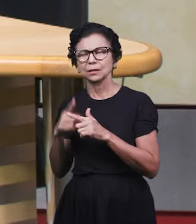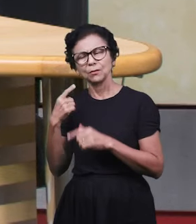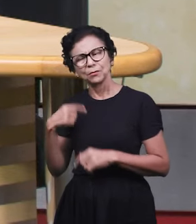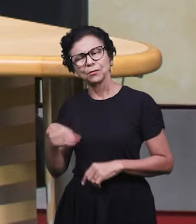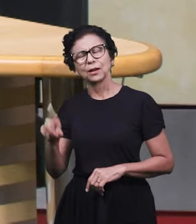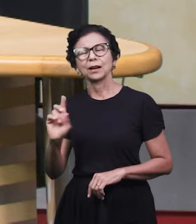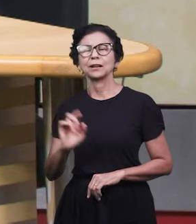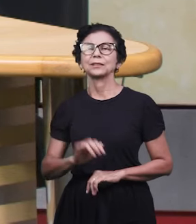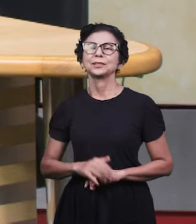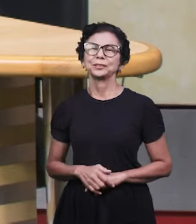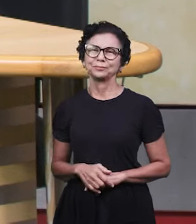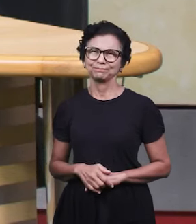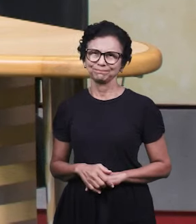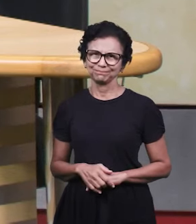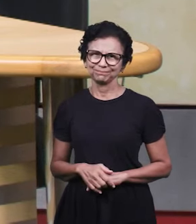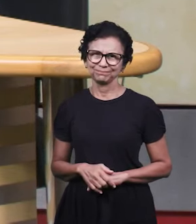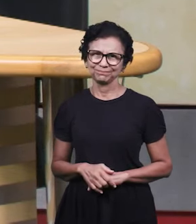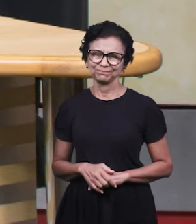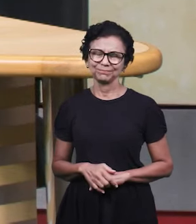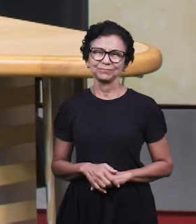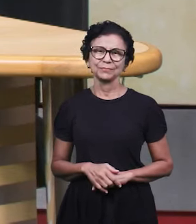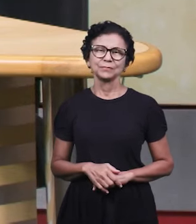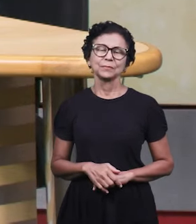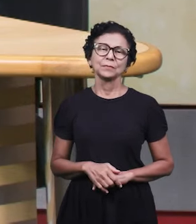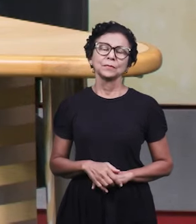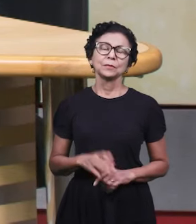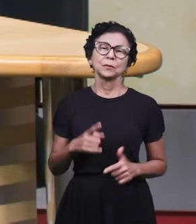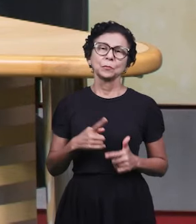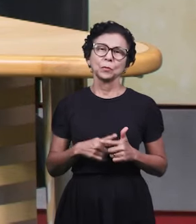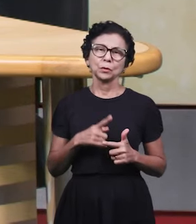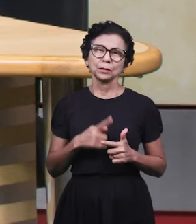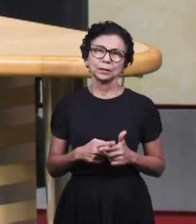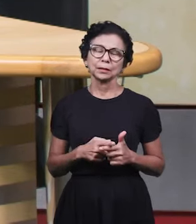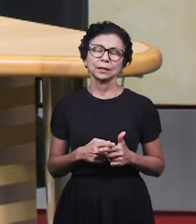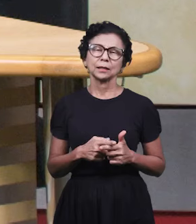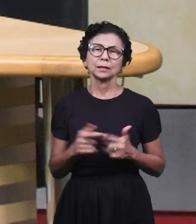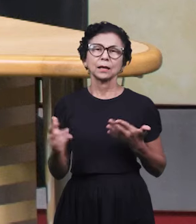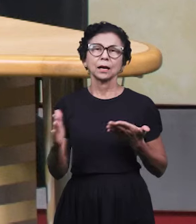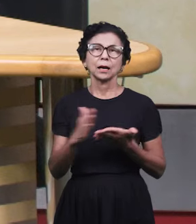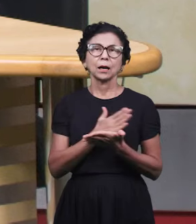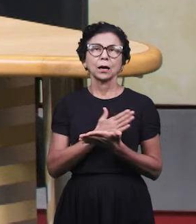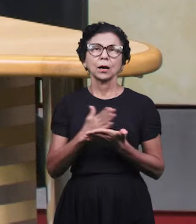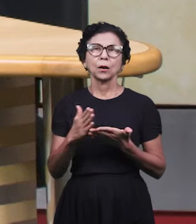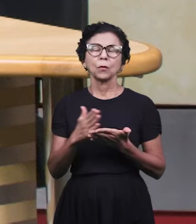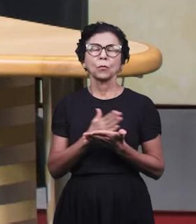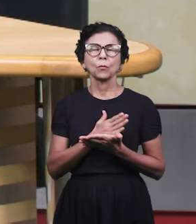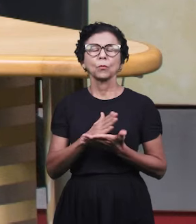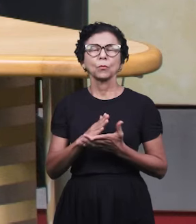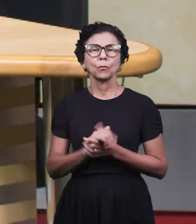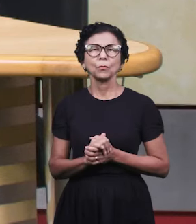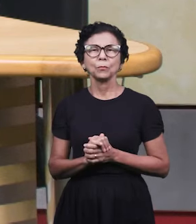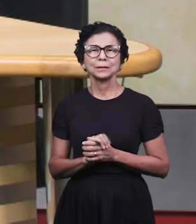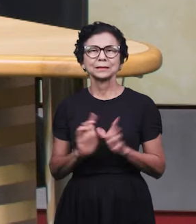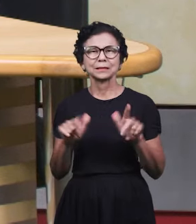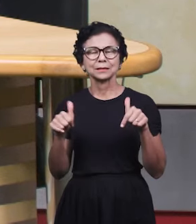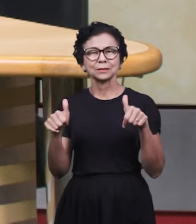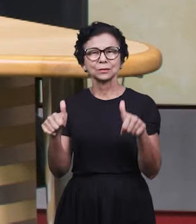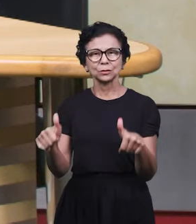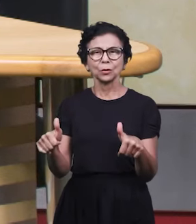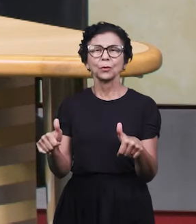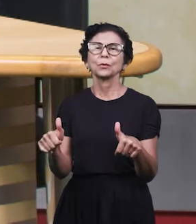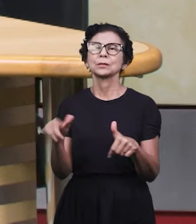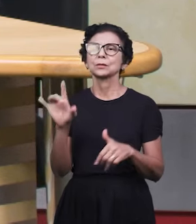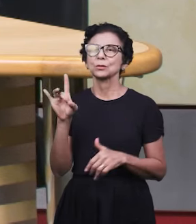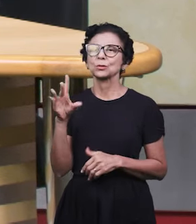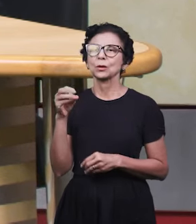Porque há certas ministrações, e eu vou contar a experiência aqui, que elas vão acontecer no